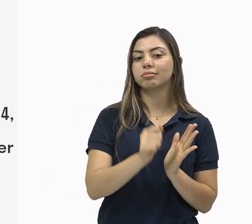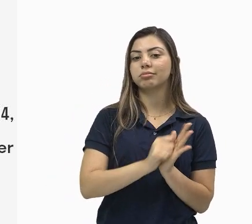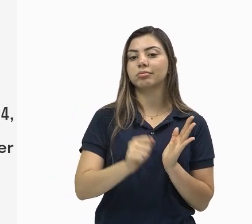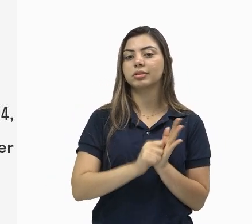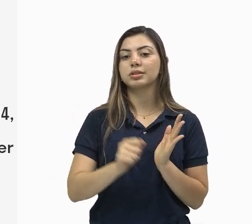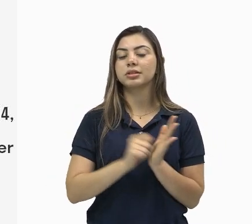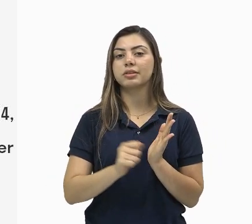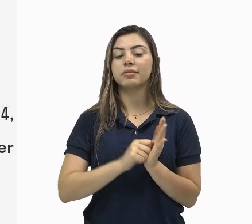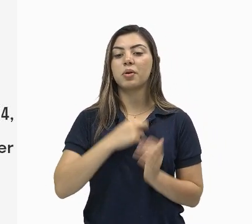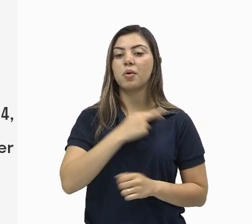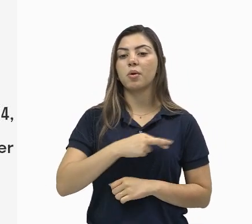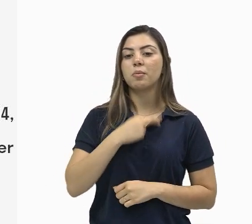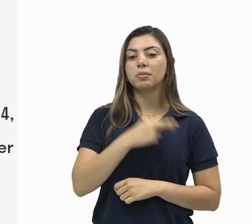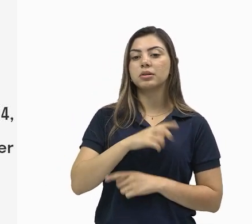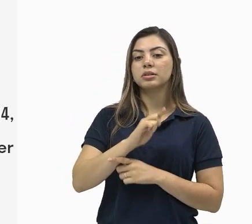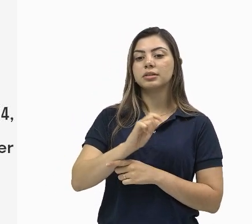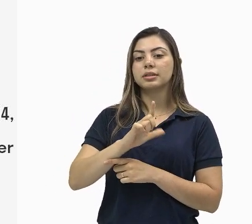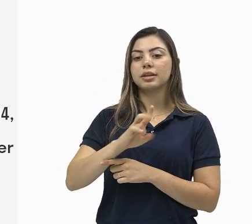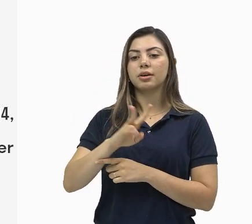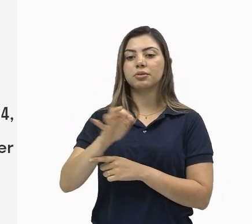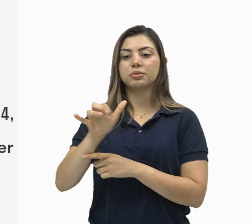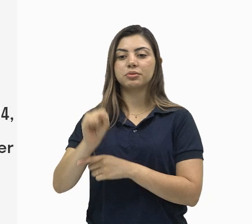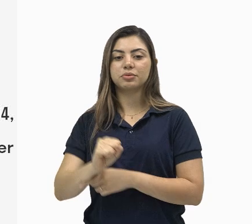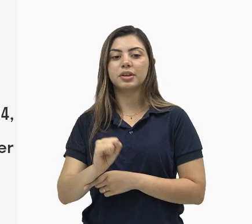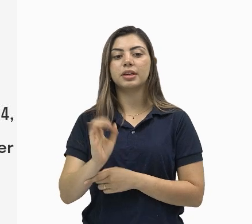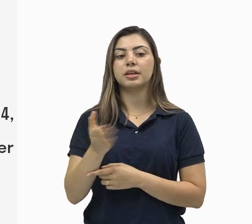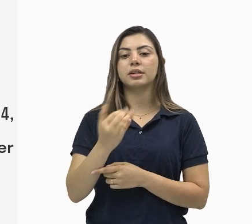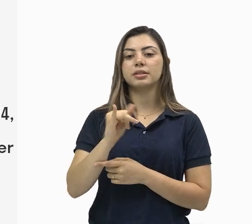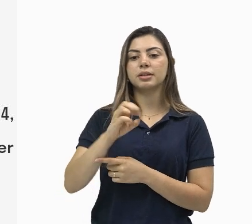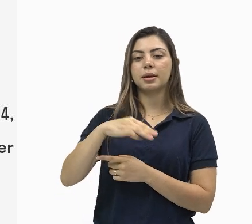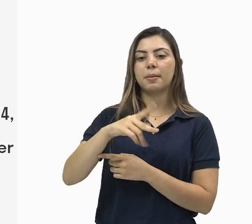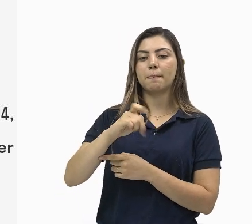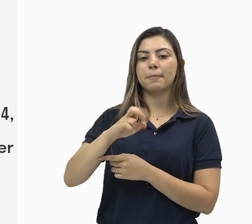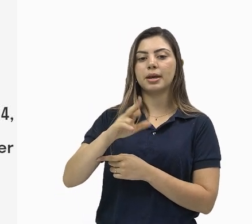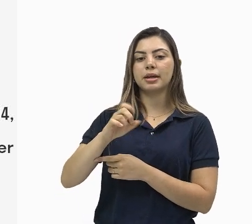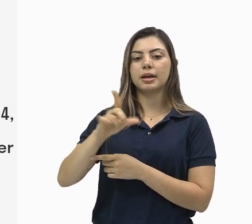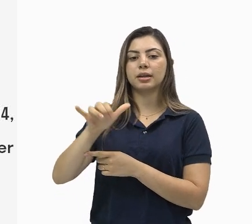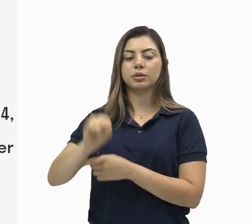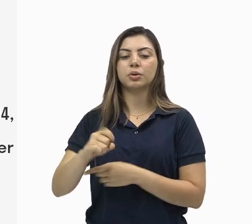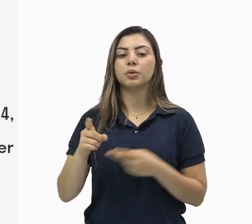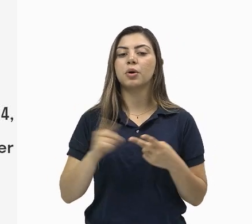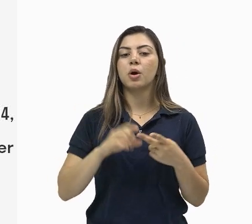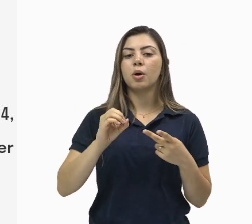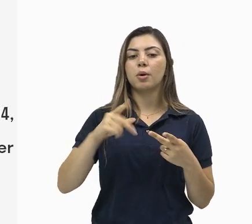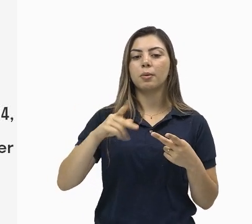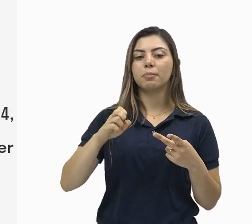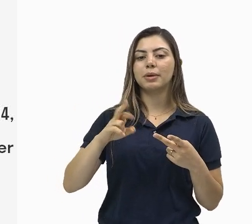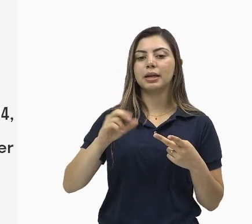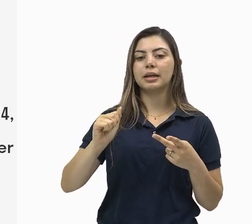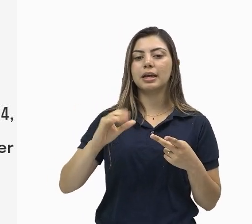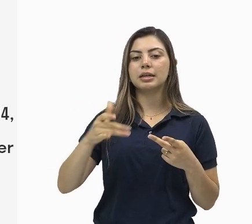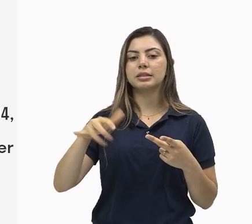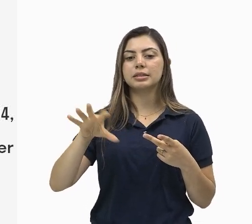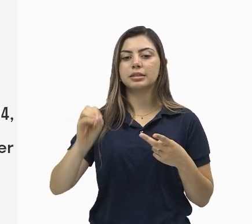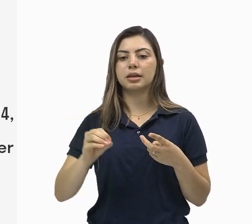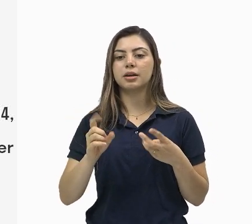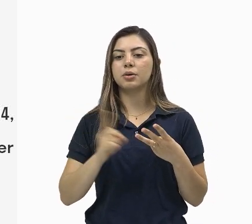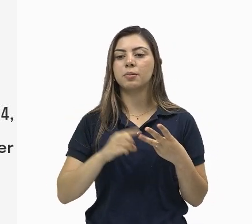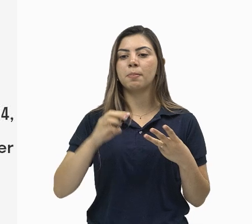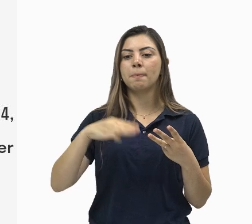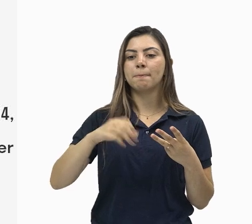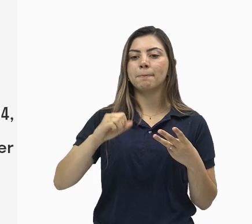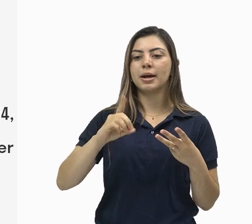seguintes romances: Galvez, Imperador do Acre, Operação Silêncio, Maria, a